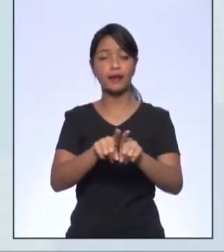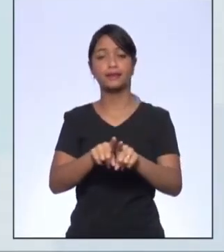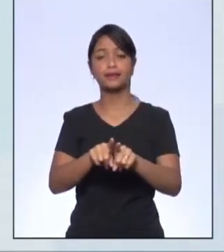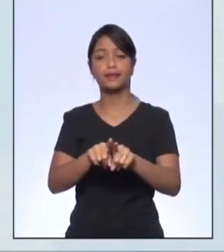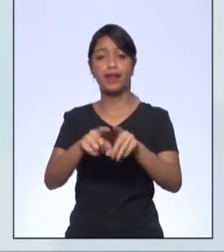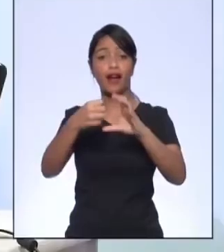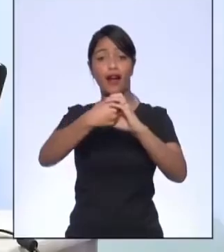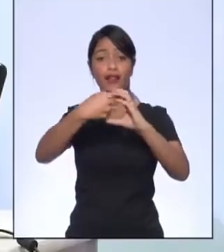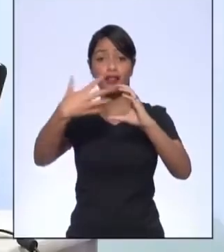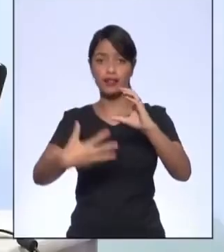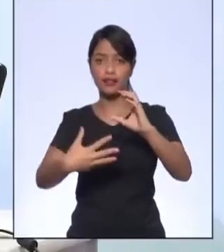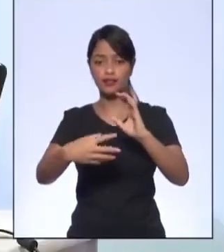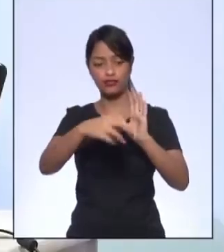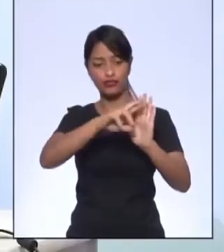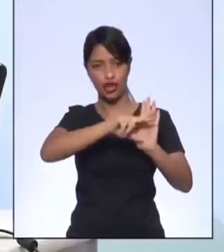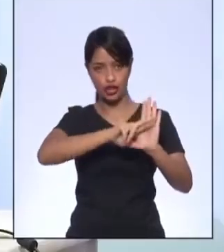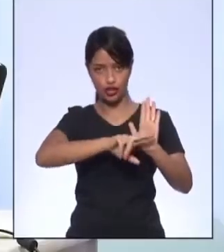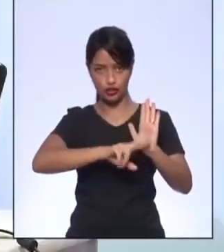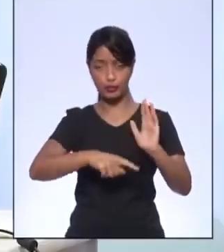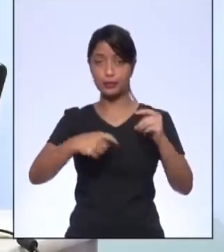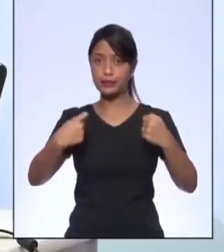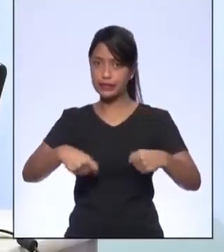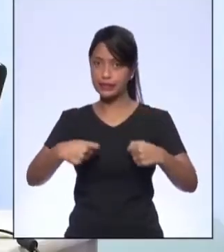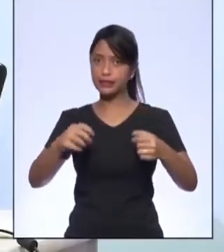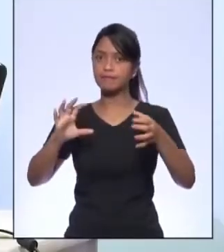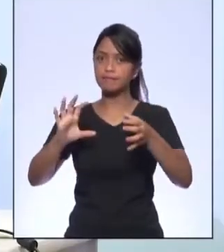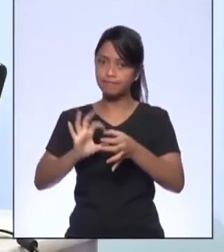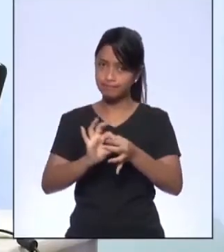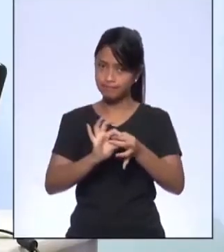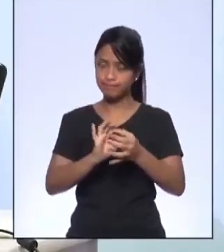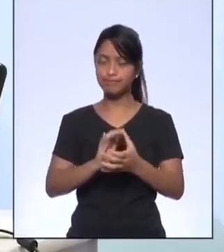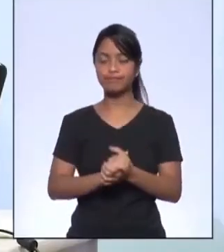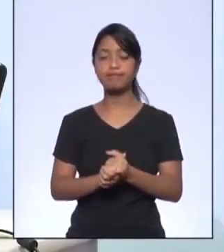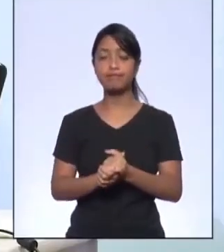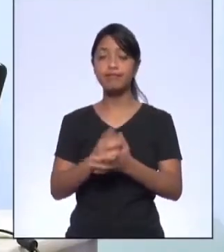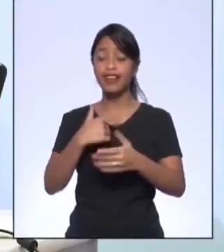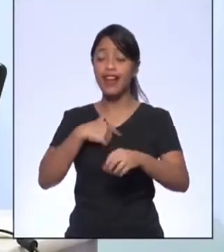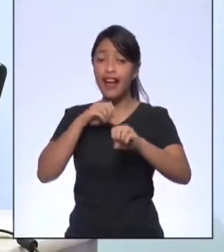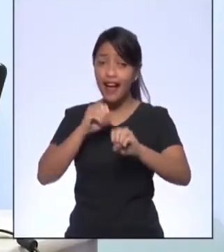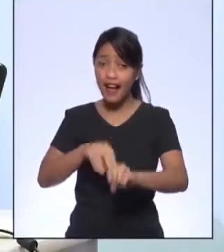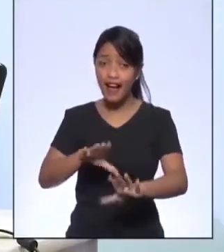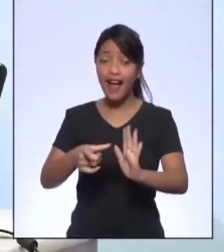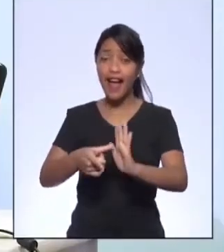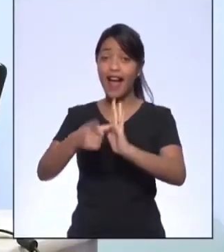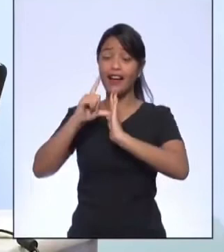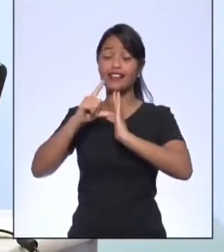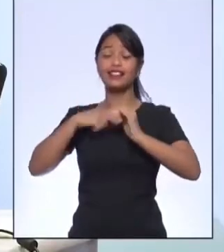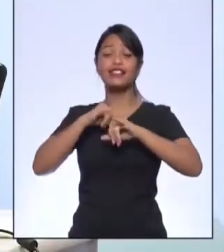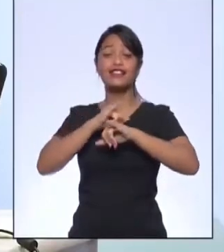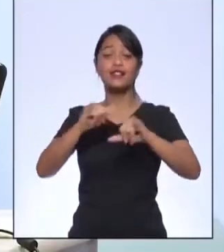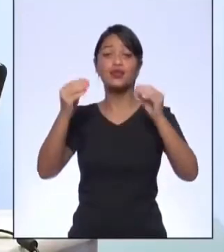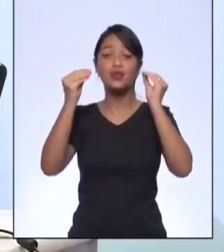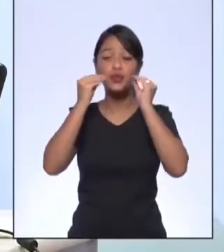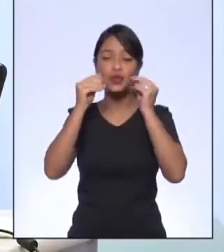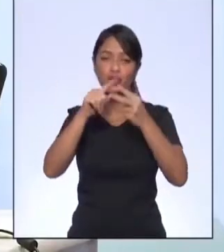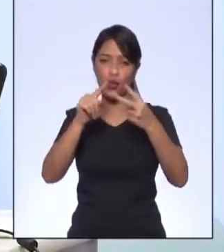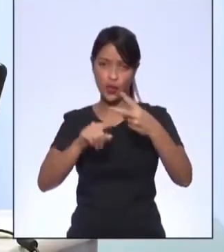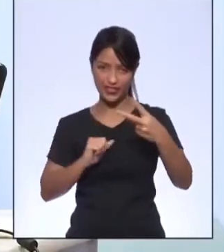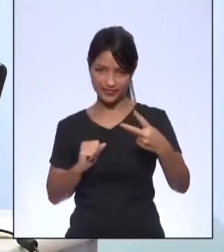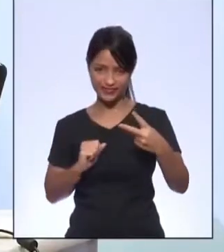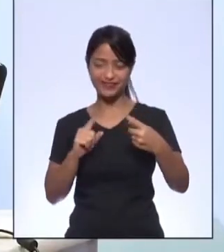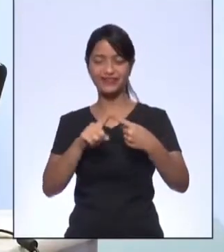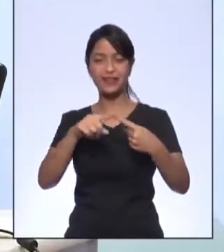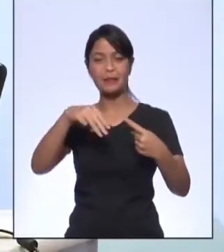características do gênero. Antes de eu passar a aula para a professora André, eu tenho 2 beijos para mandar, senão eles vão me matar, tá? Que é a